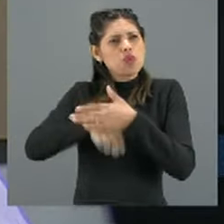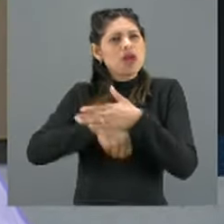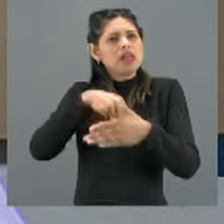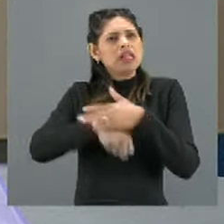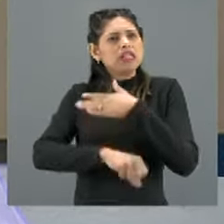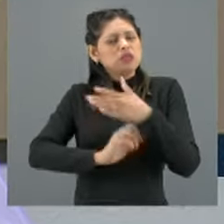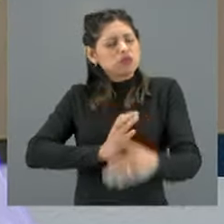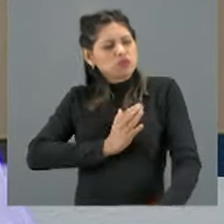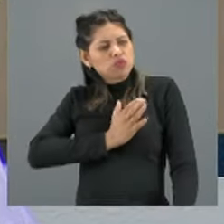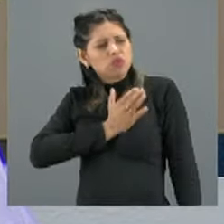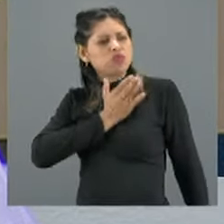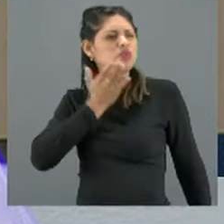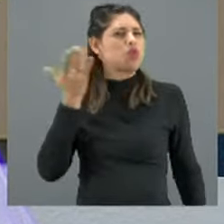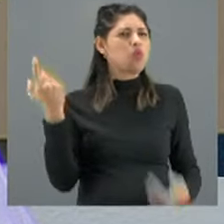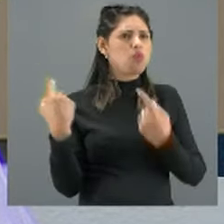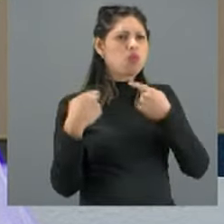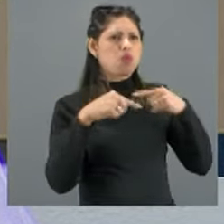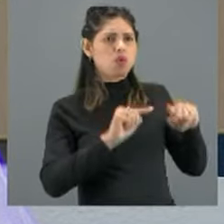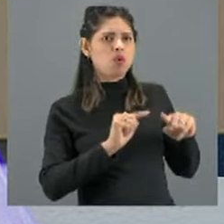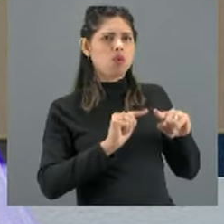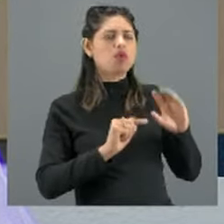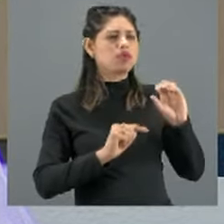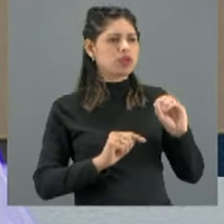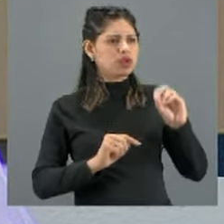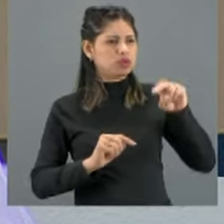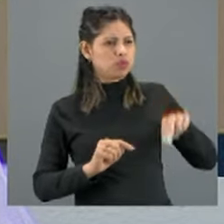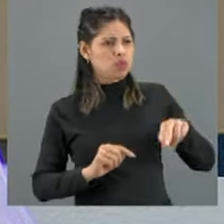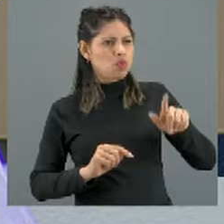repúdia contra a ONGs e assim,